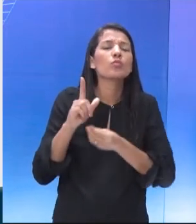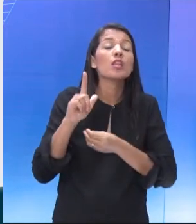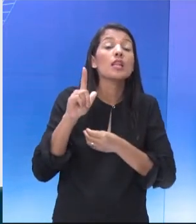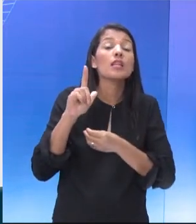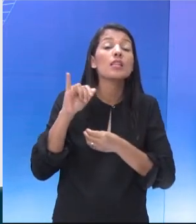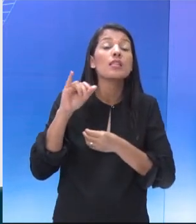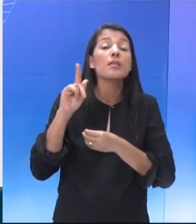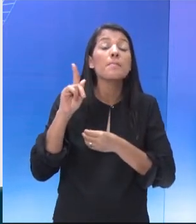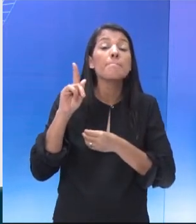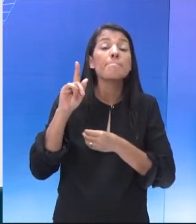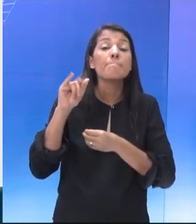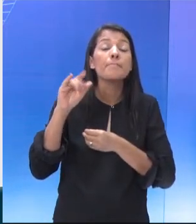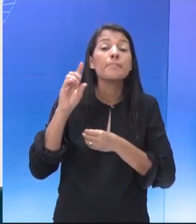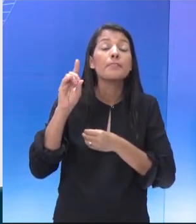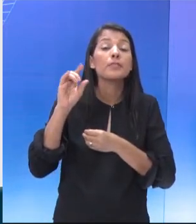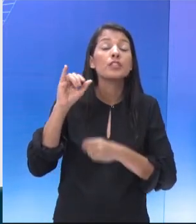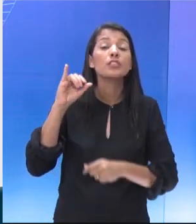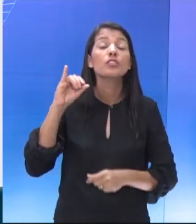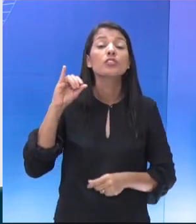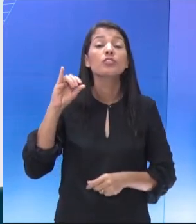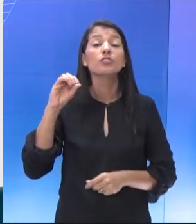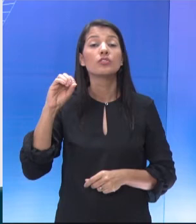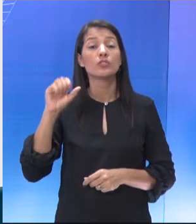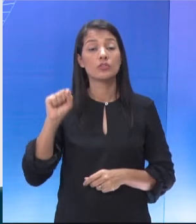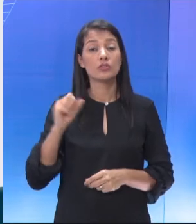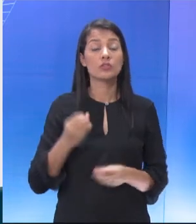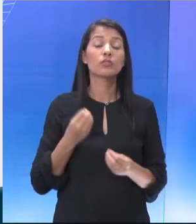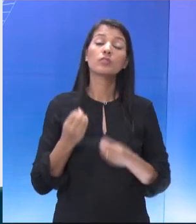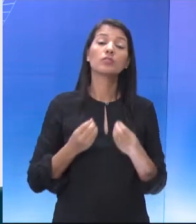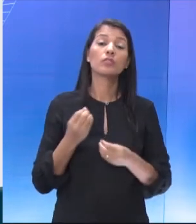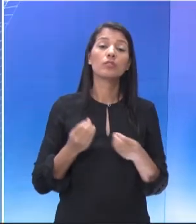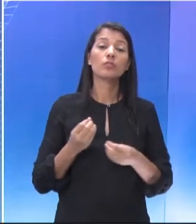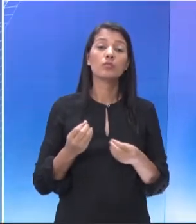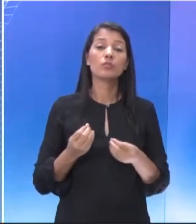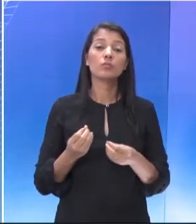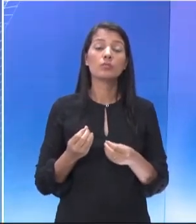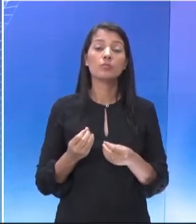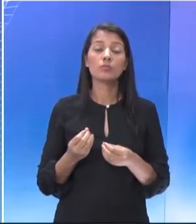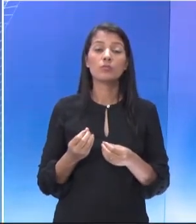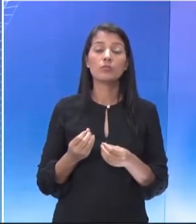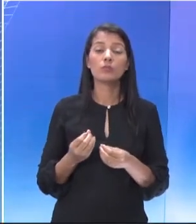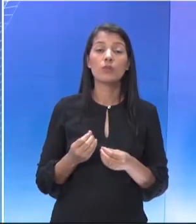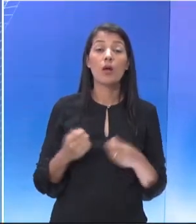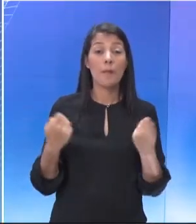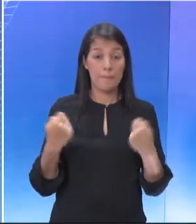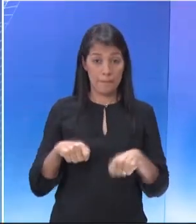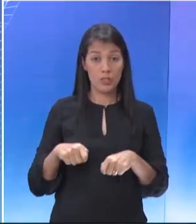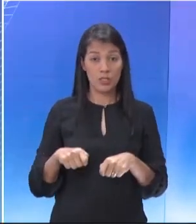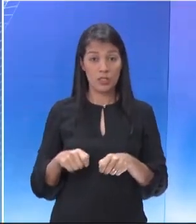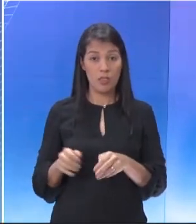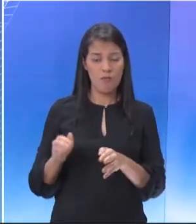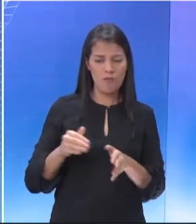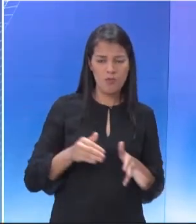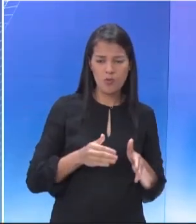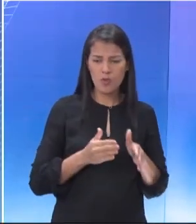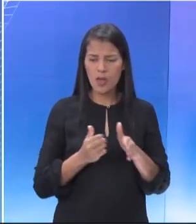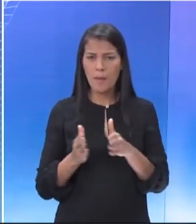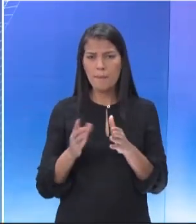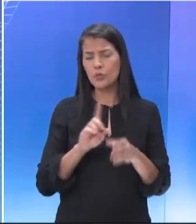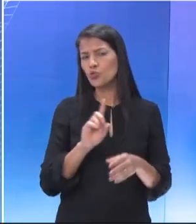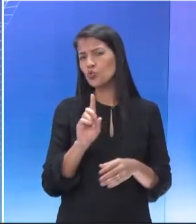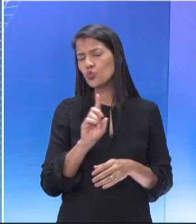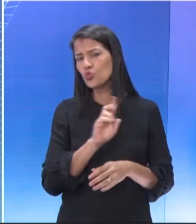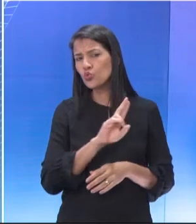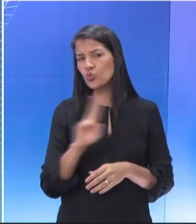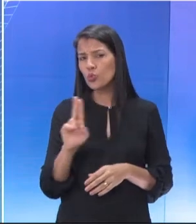ela inicia na boca, com as glândulas serosas, mas é uma digestão ainda muito pouco eficiente. Ela